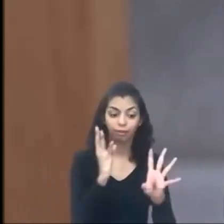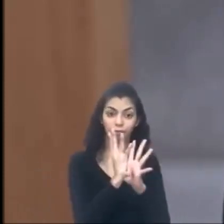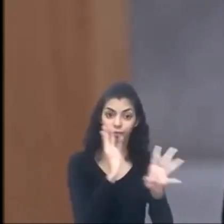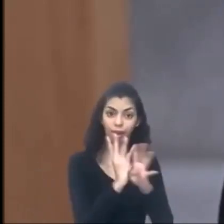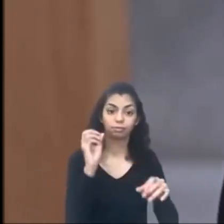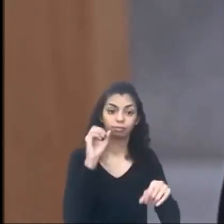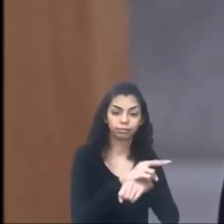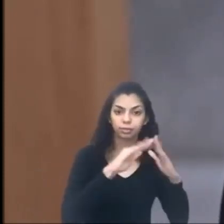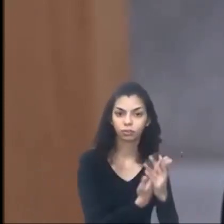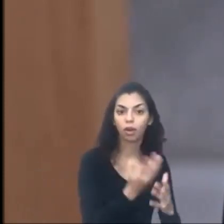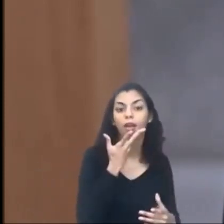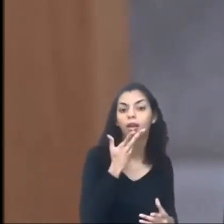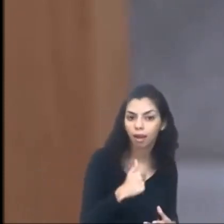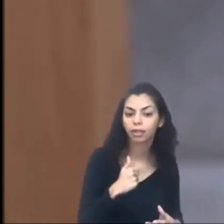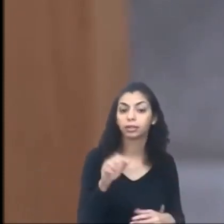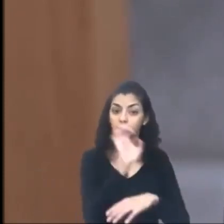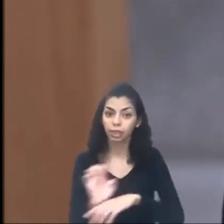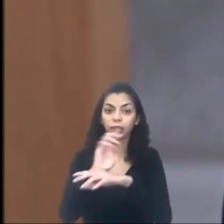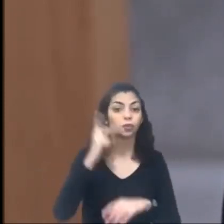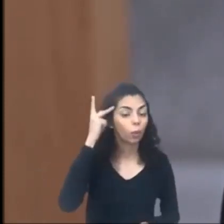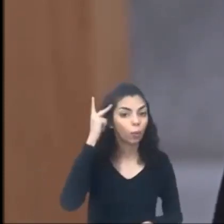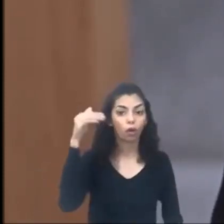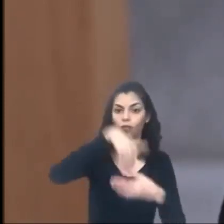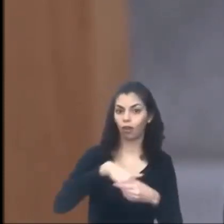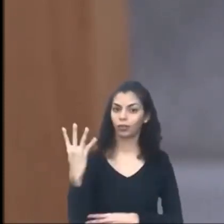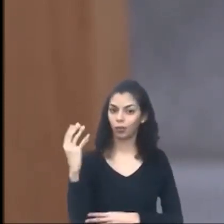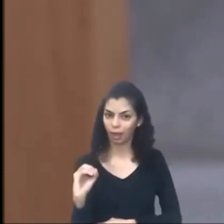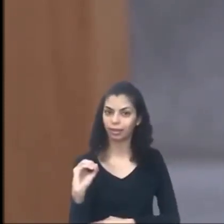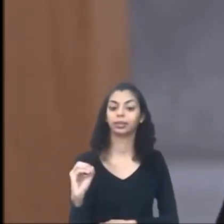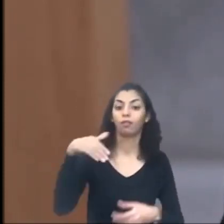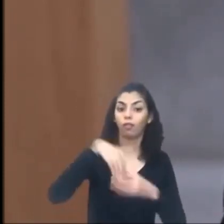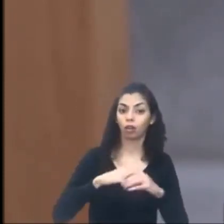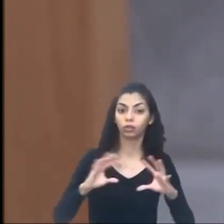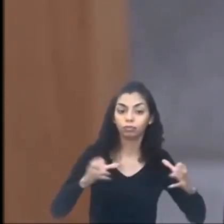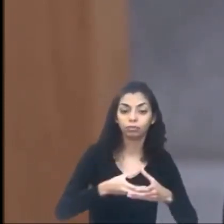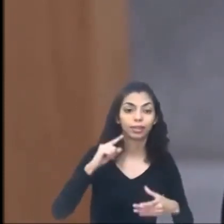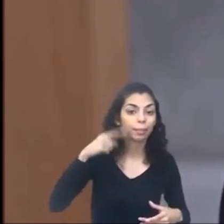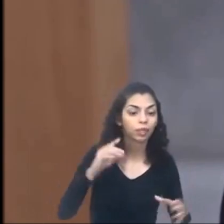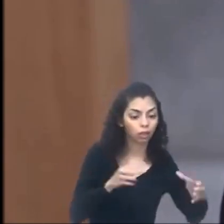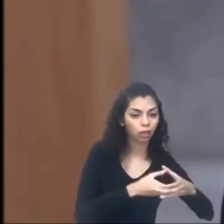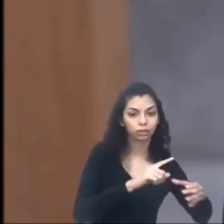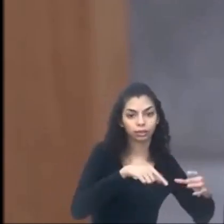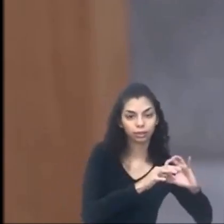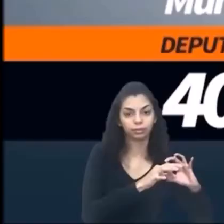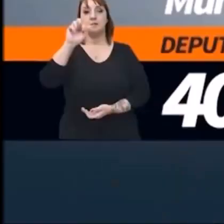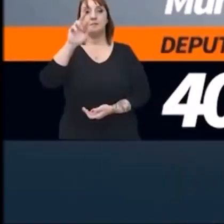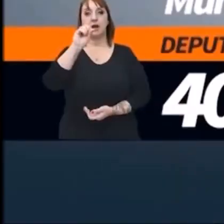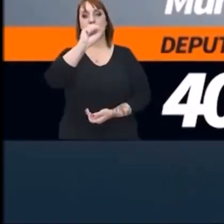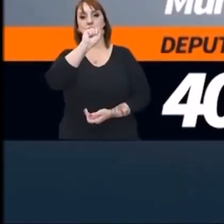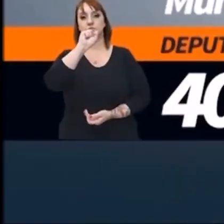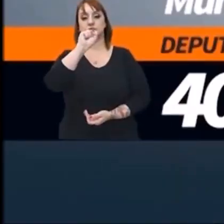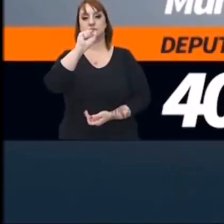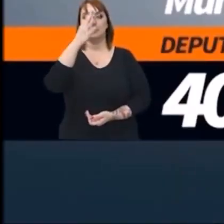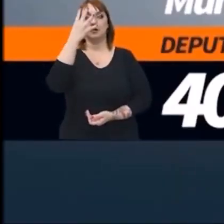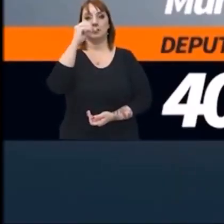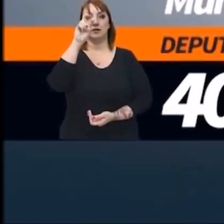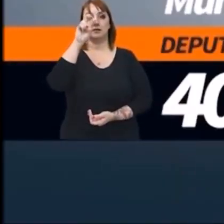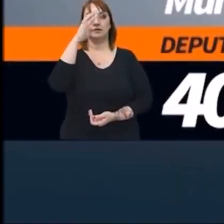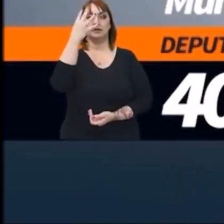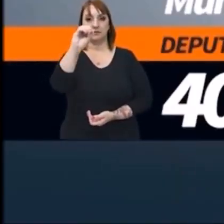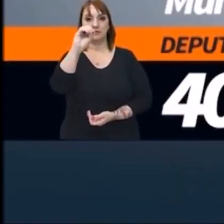para zerar a fila de vagas em creches em todo o estado de são paulo dotti 40.1 os deputados da nossa coligação sou barros munhoz